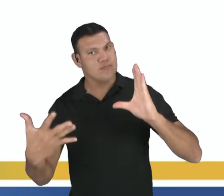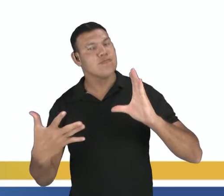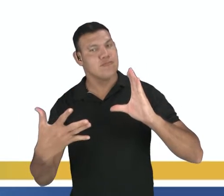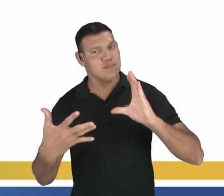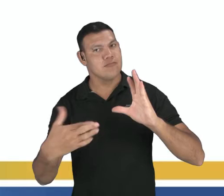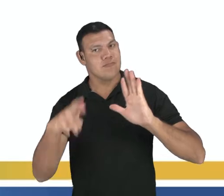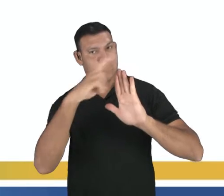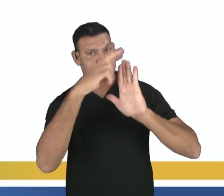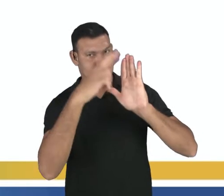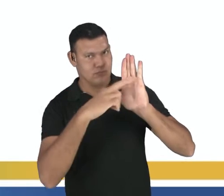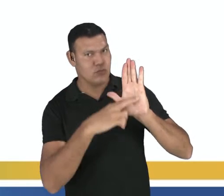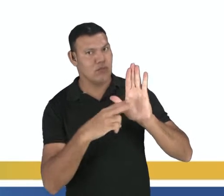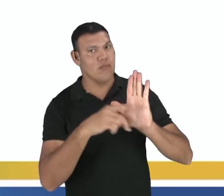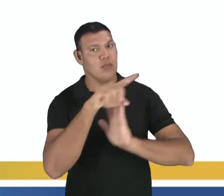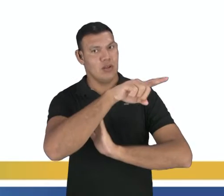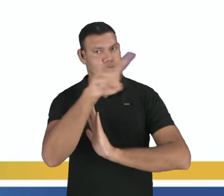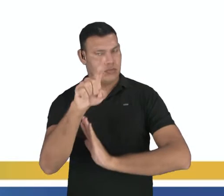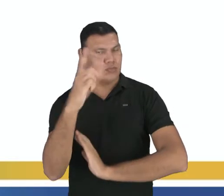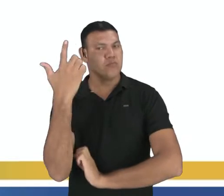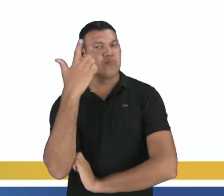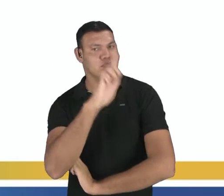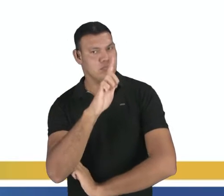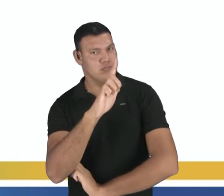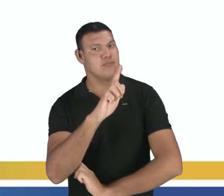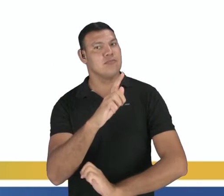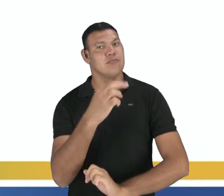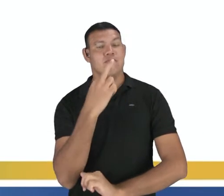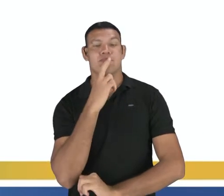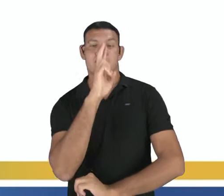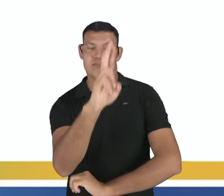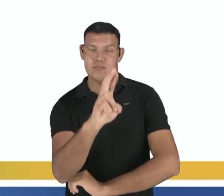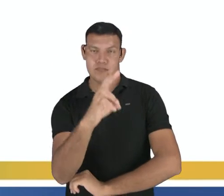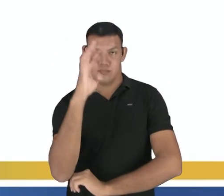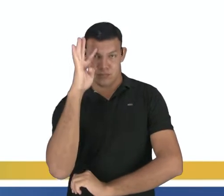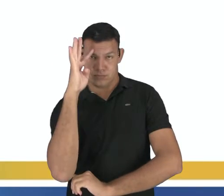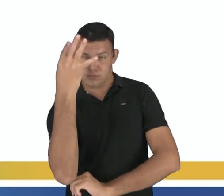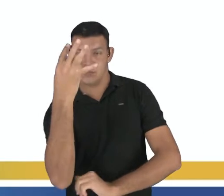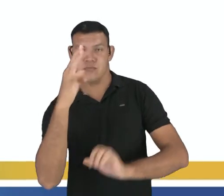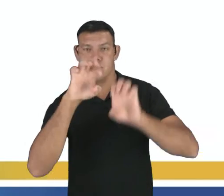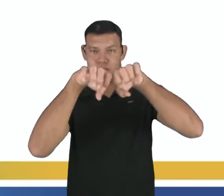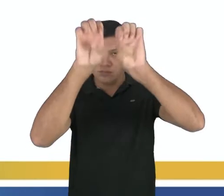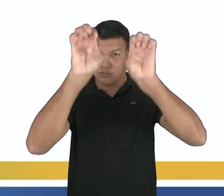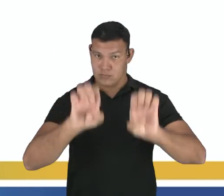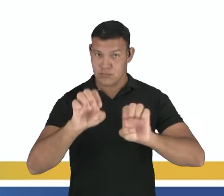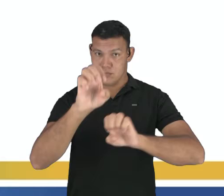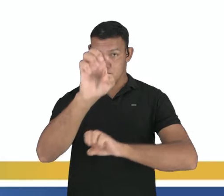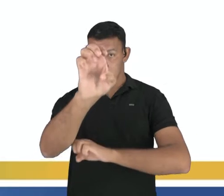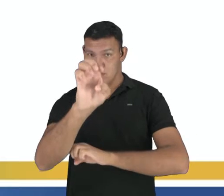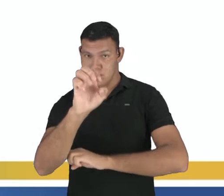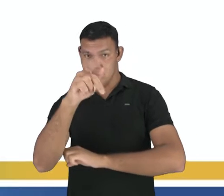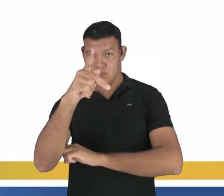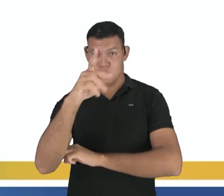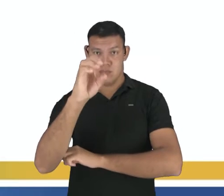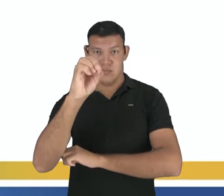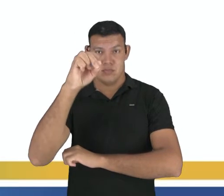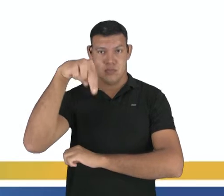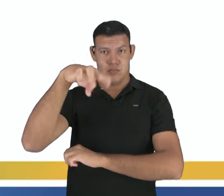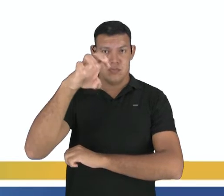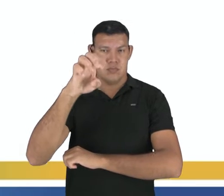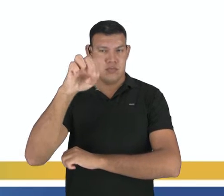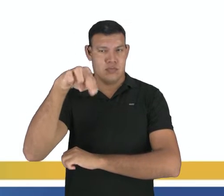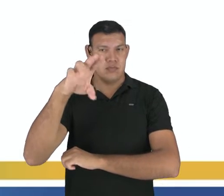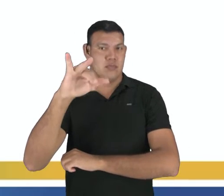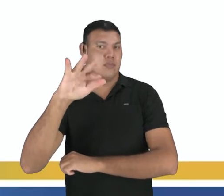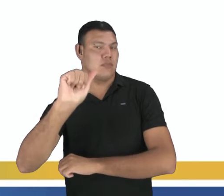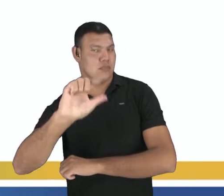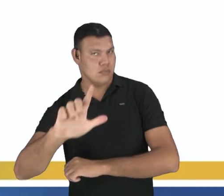gente consiga trabalhar a equação exponencial. Mas voltando ao nosso assunto, assim como 2 elevado